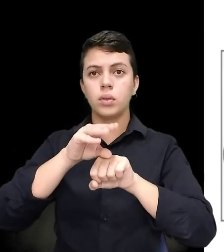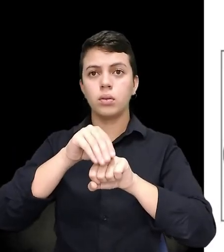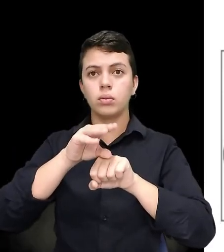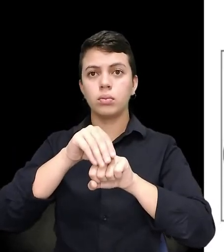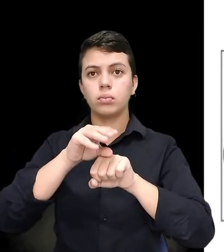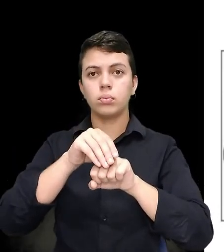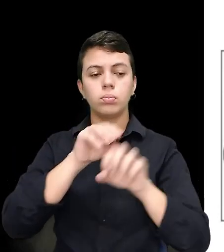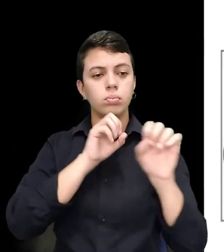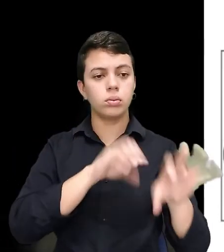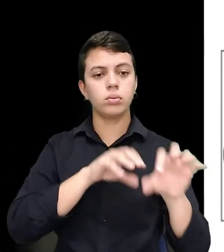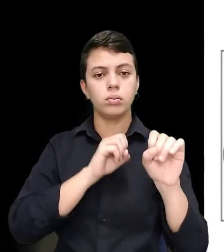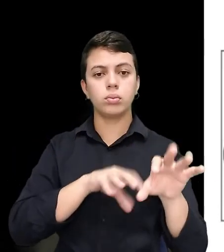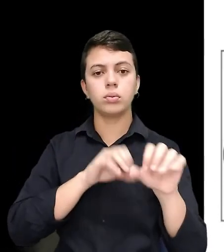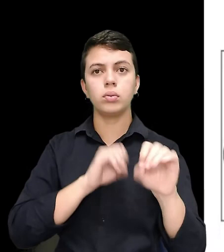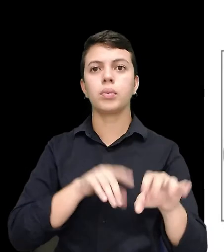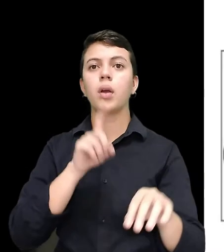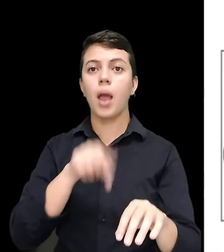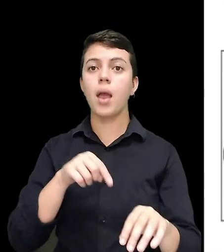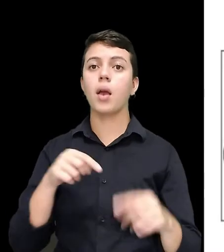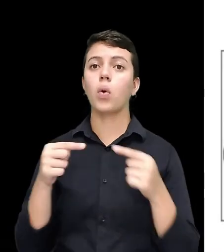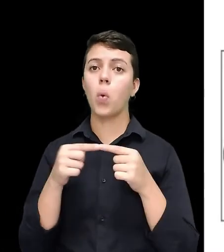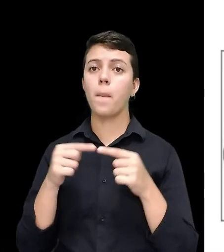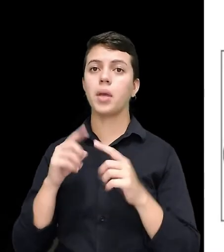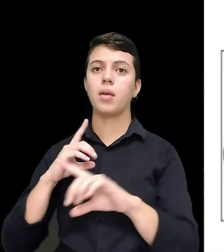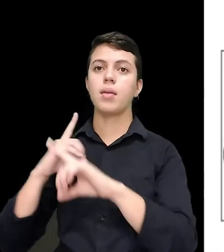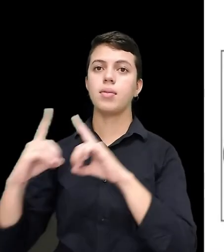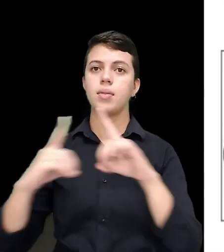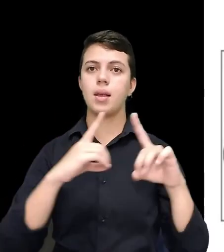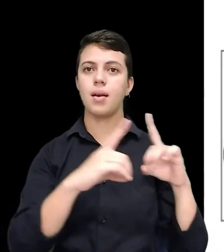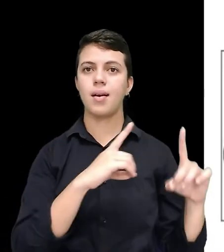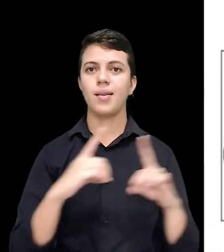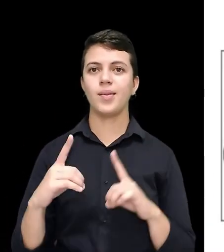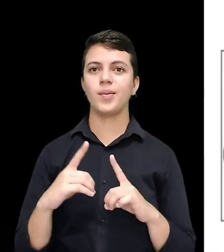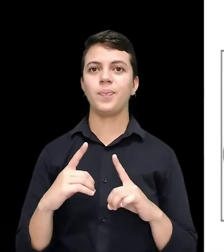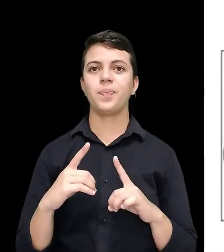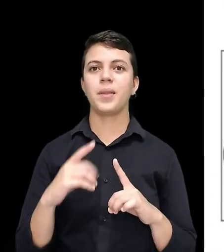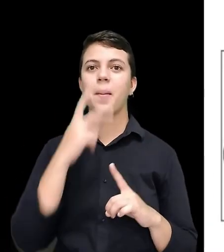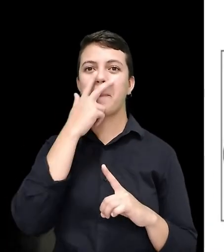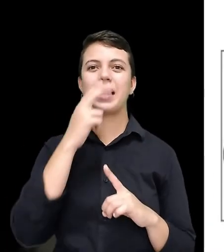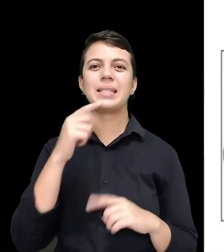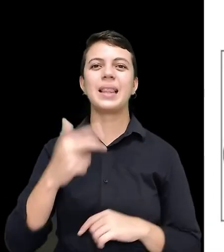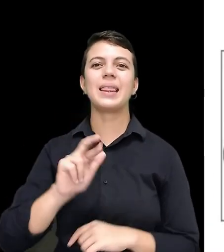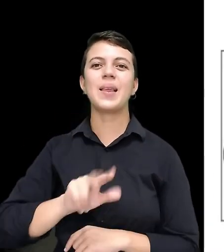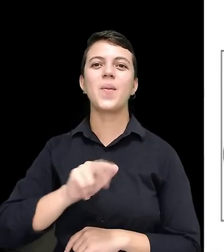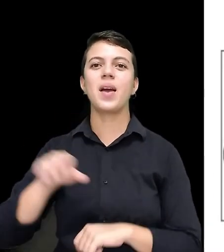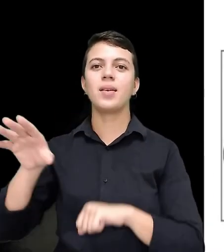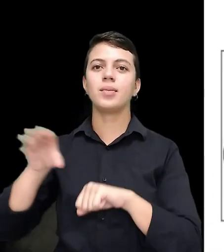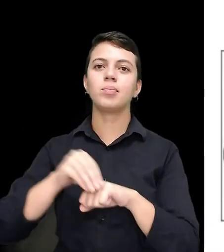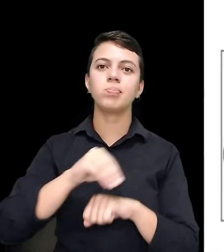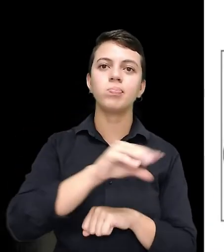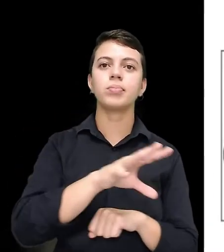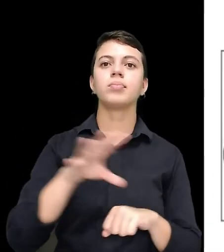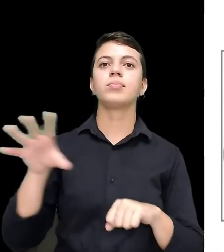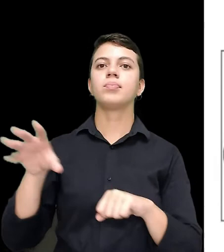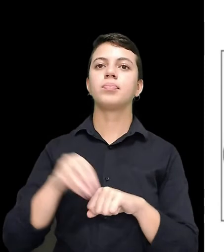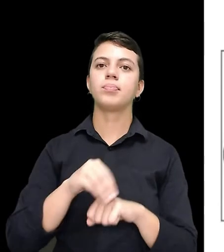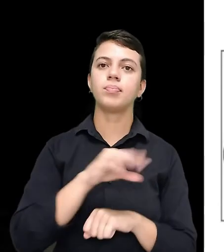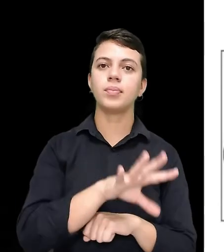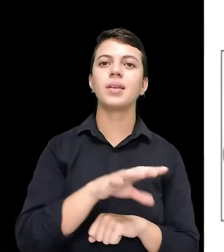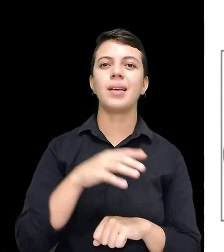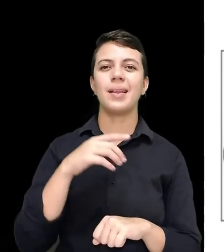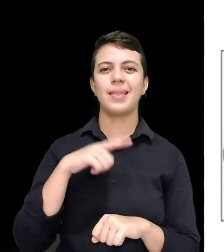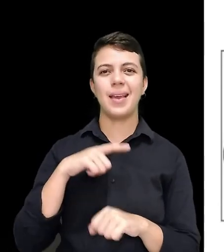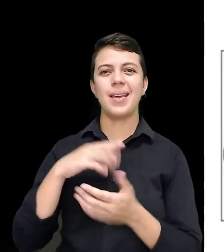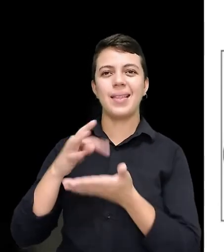partir de uma perspectiva dialógica, né? Aqui não se há transmissão de conteúdos, como